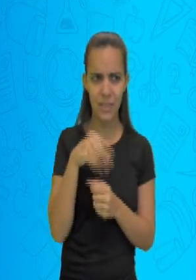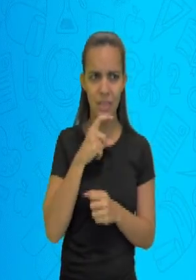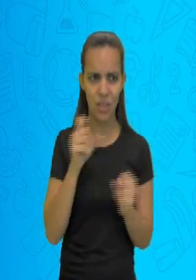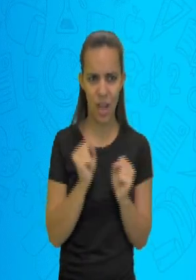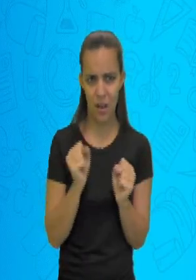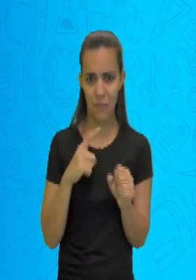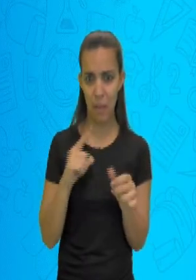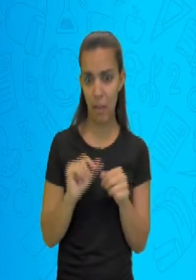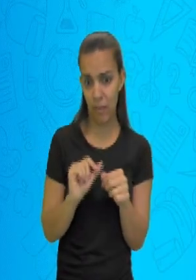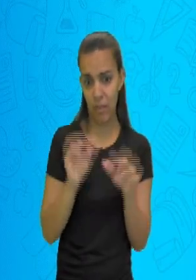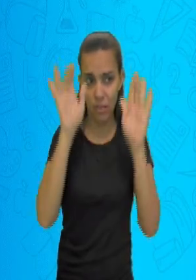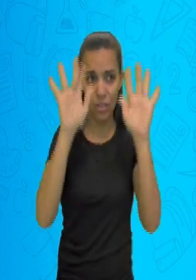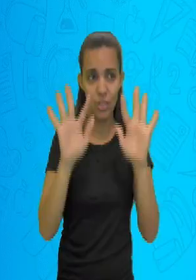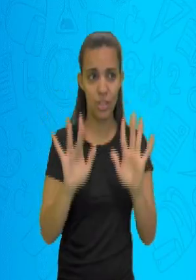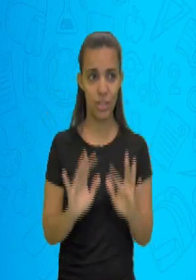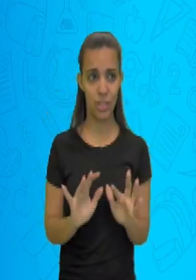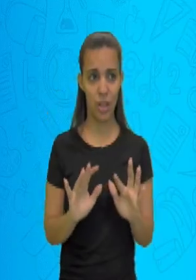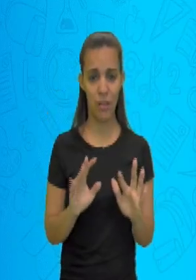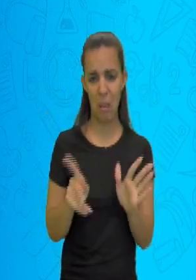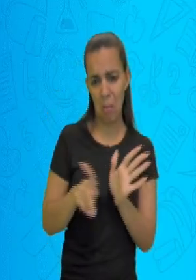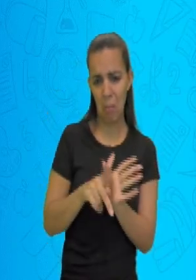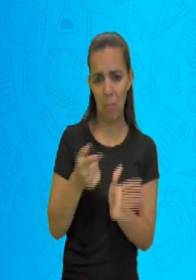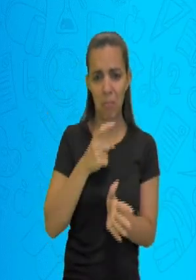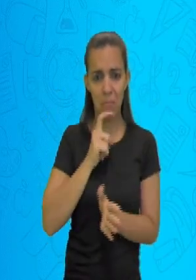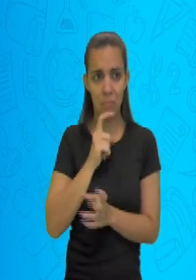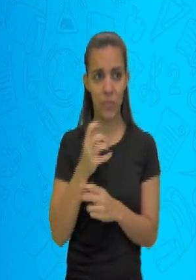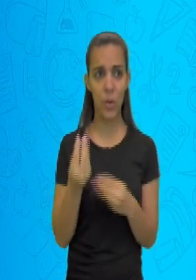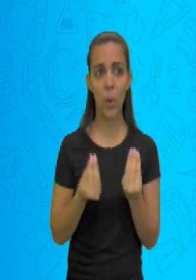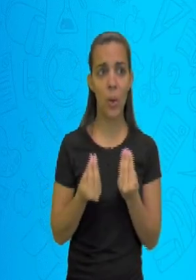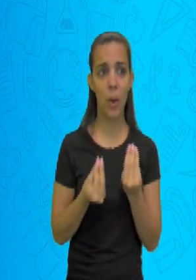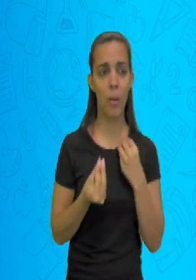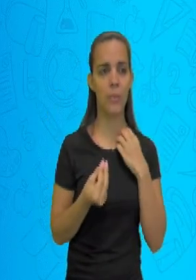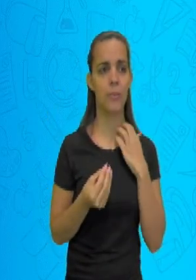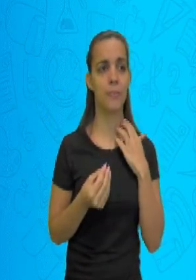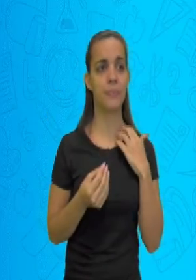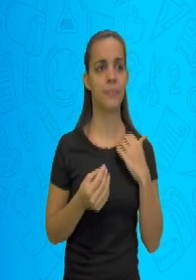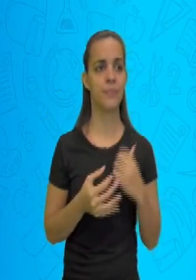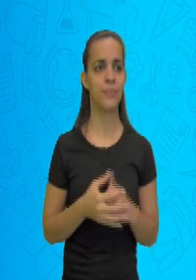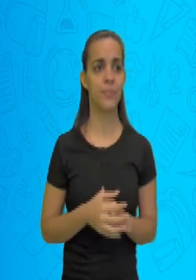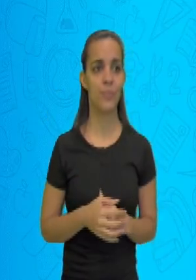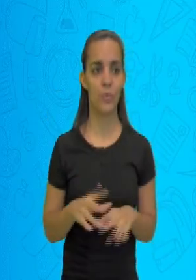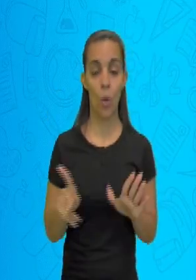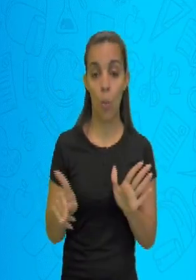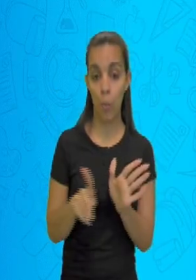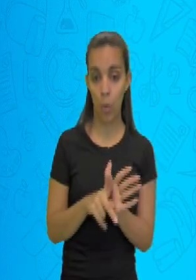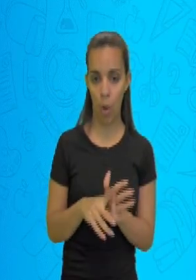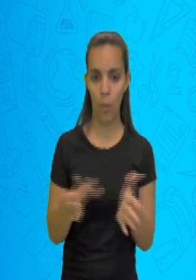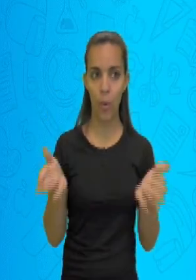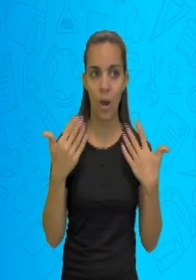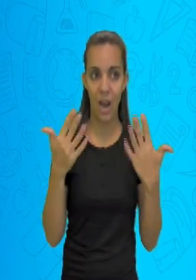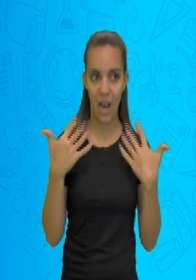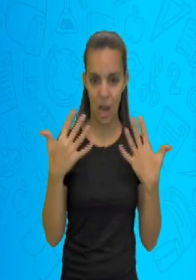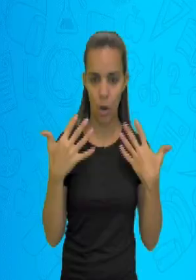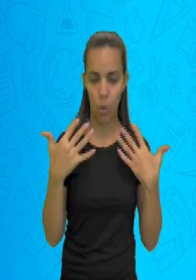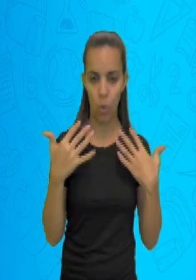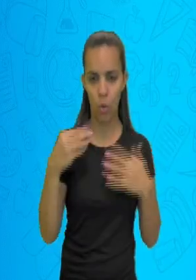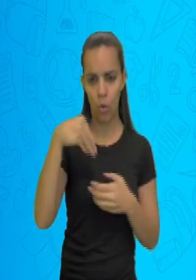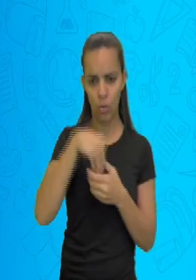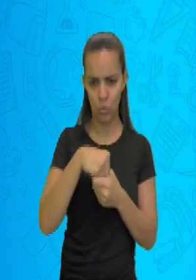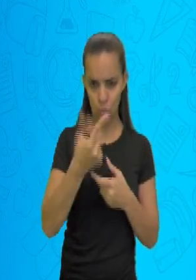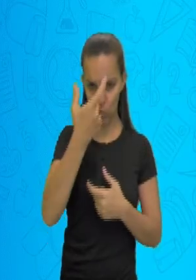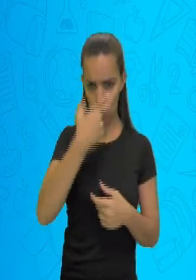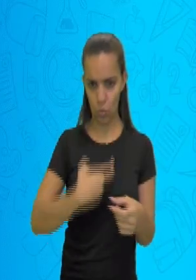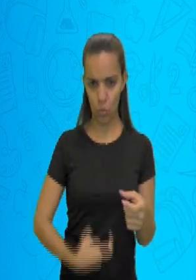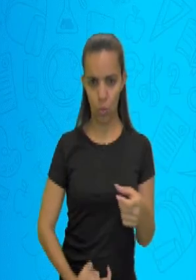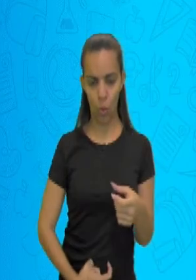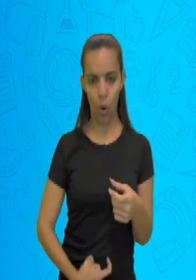de neve, ela é construída com o próprio gelo. Então, o próprio calor do corpo das pessoas que ficam lá